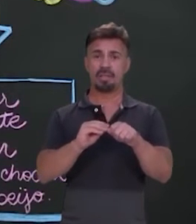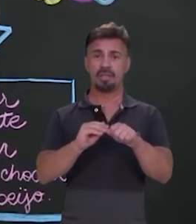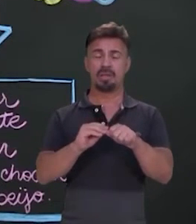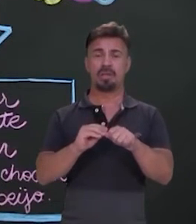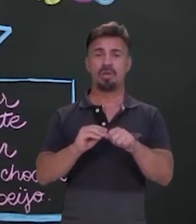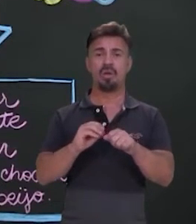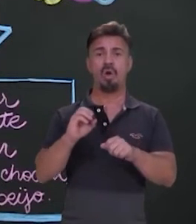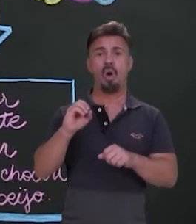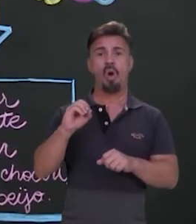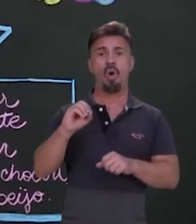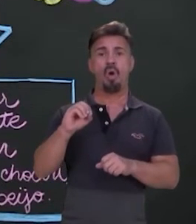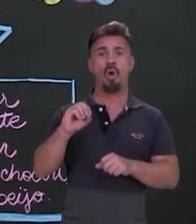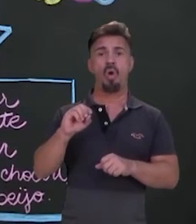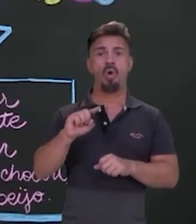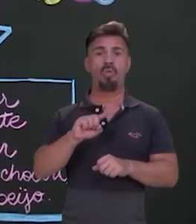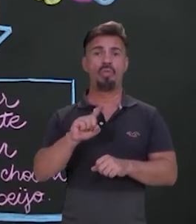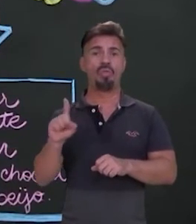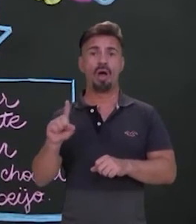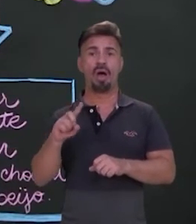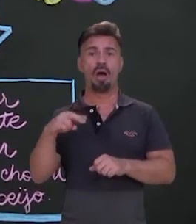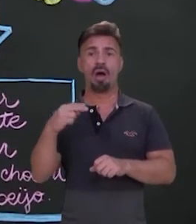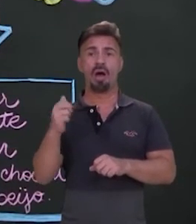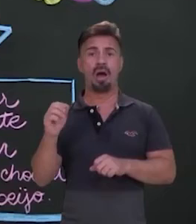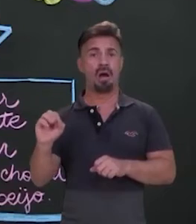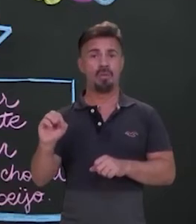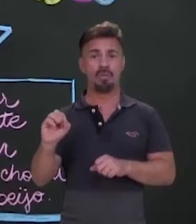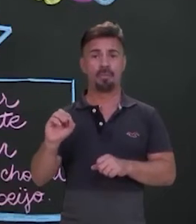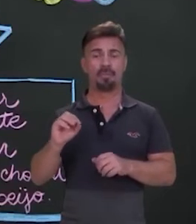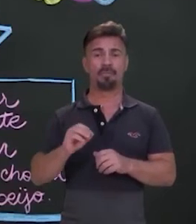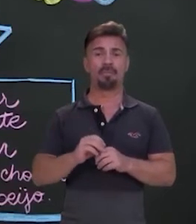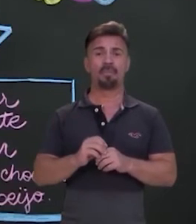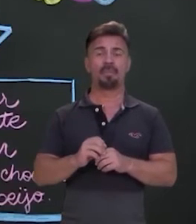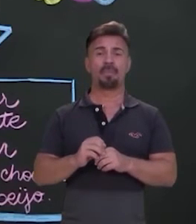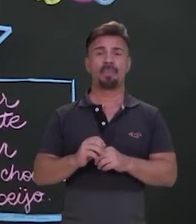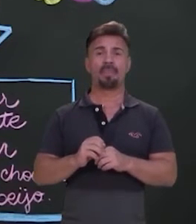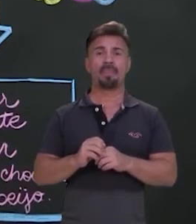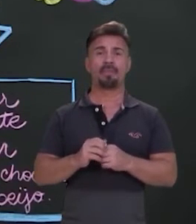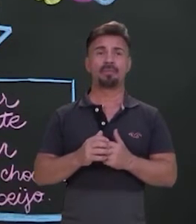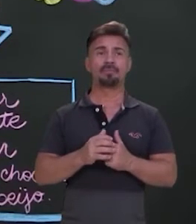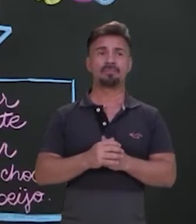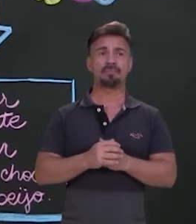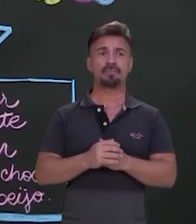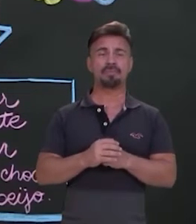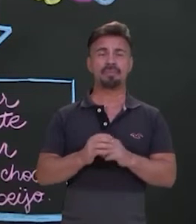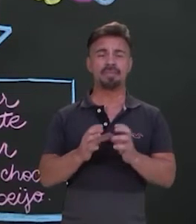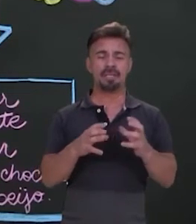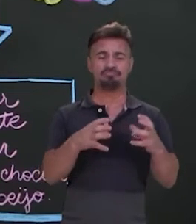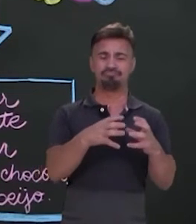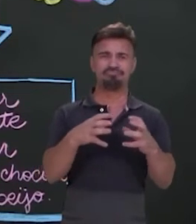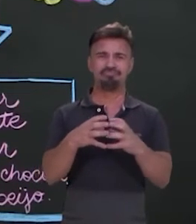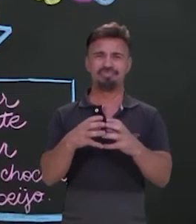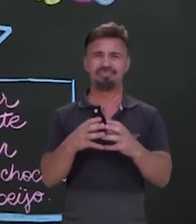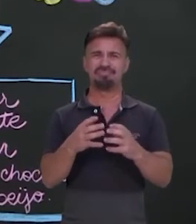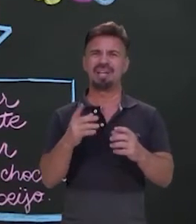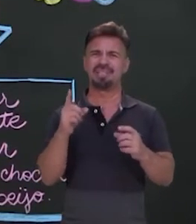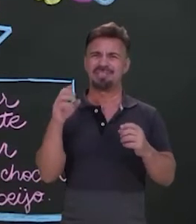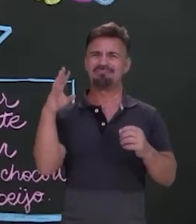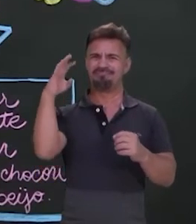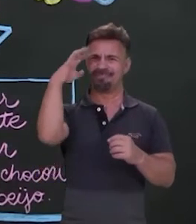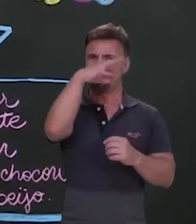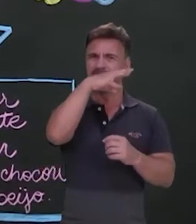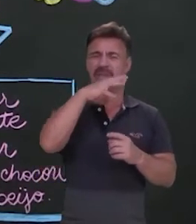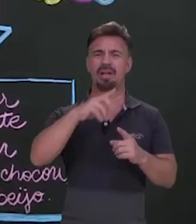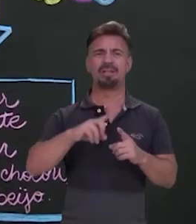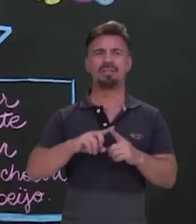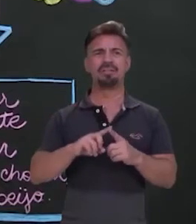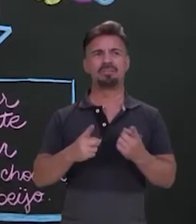for para aquelas classificações estáticas, aquelas classificações morfológicas que às vezes a gente tenta agrupar, mas nem sempre é tão simples, a gente vai dizer